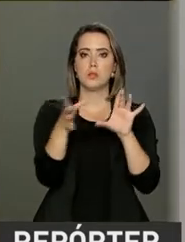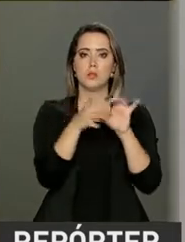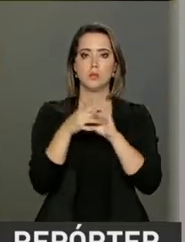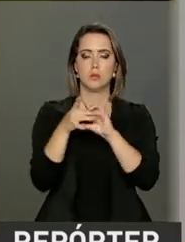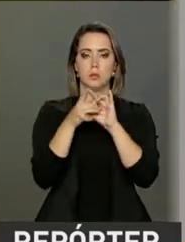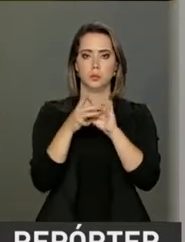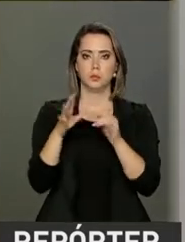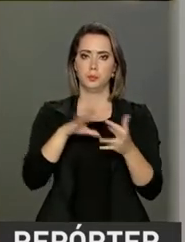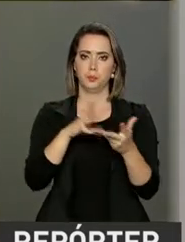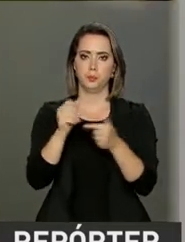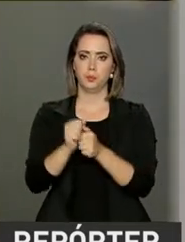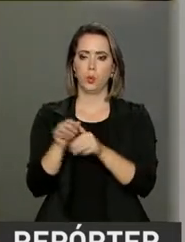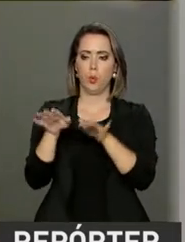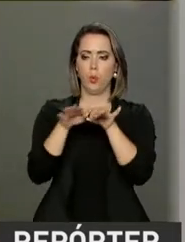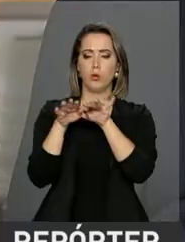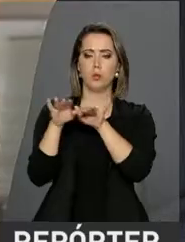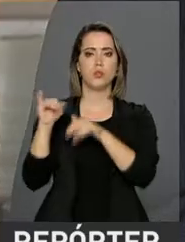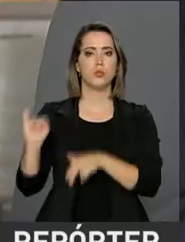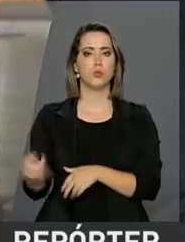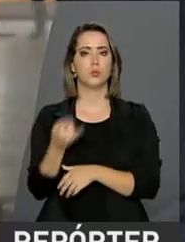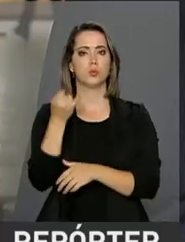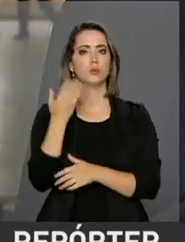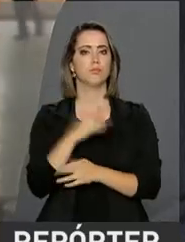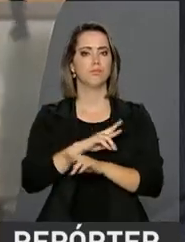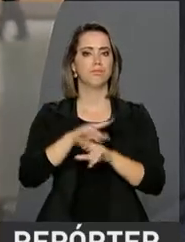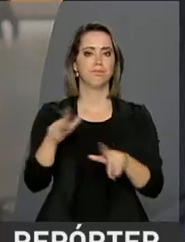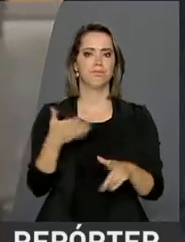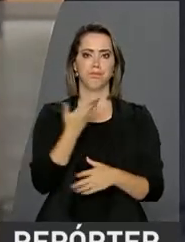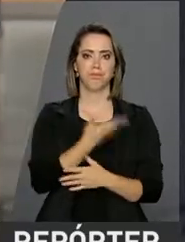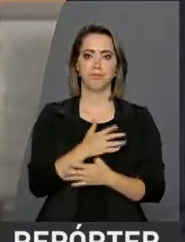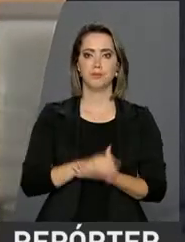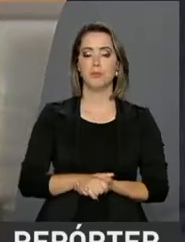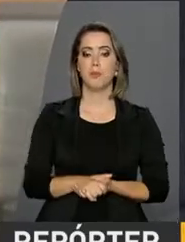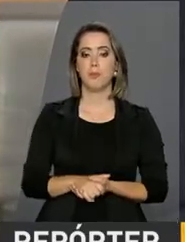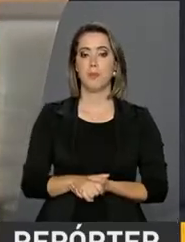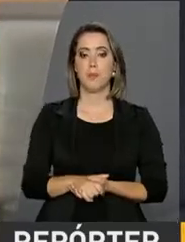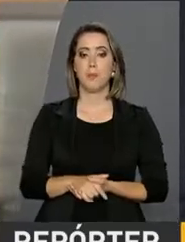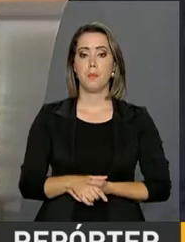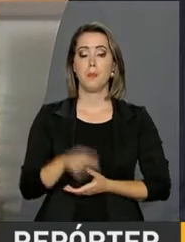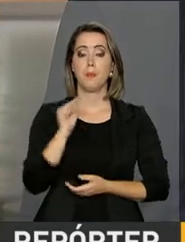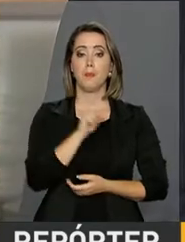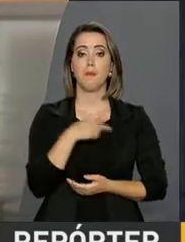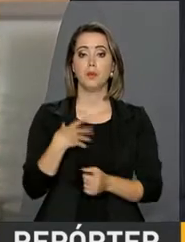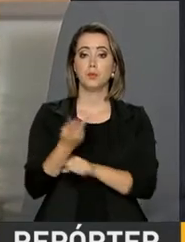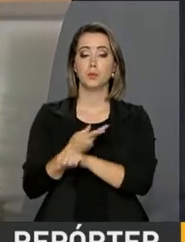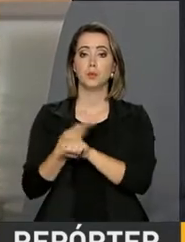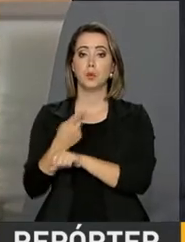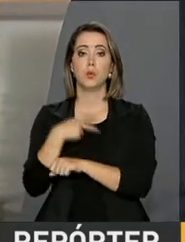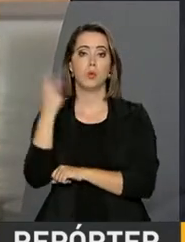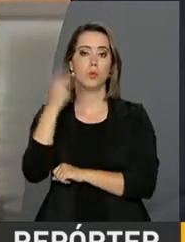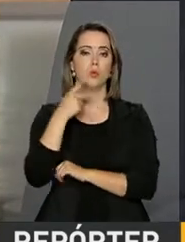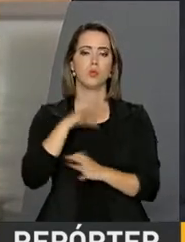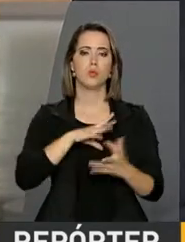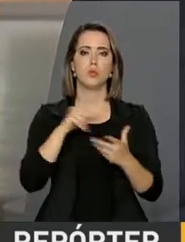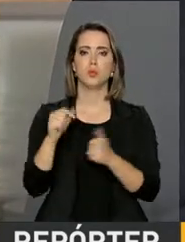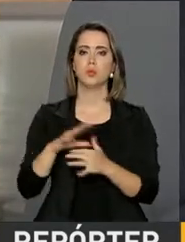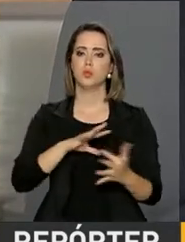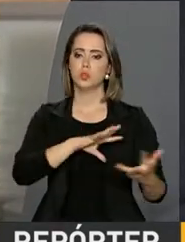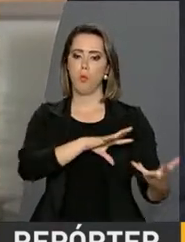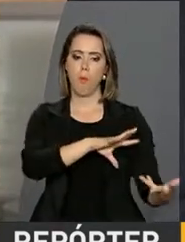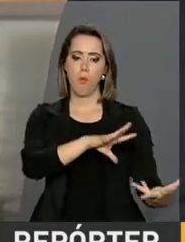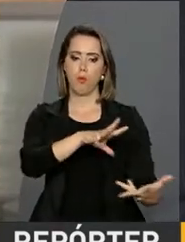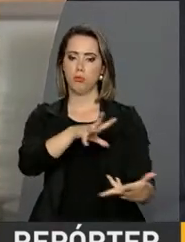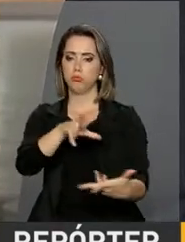internacional, igualdade de oportunidades. O presidente Michel Temer disse ainda que o Brasil busca uma política externa